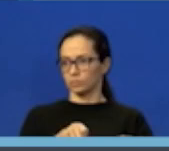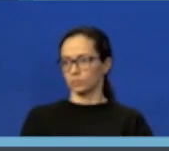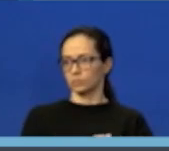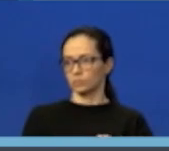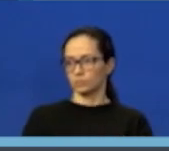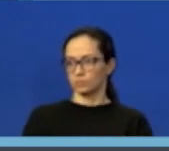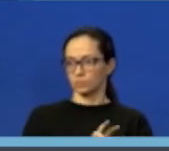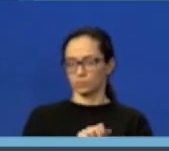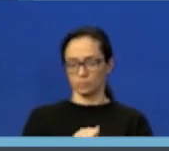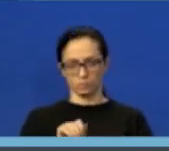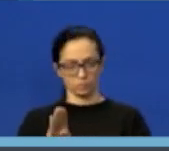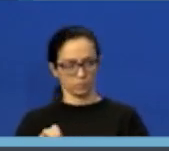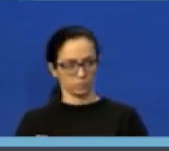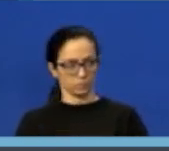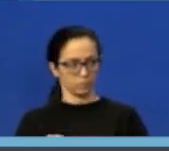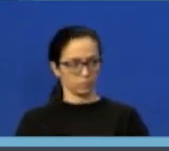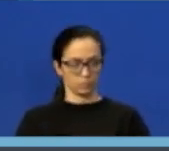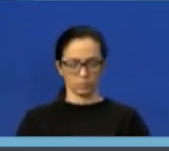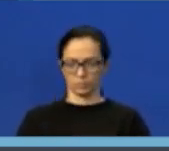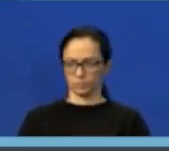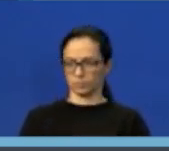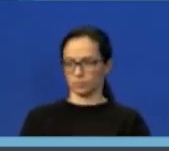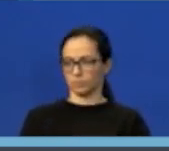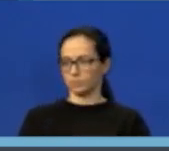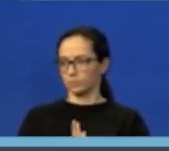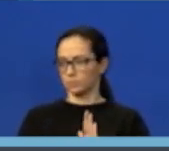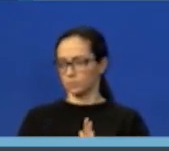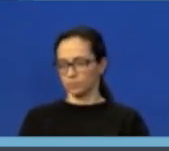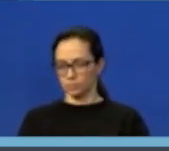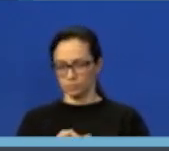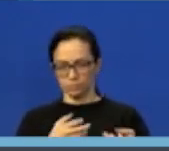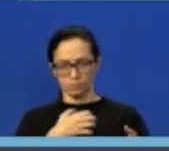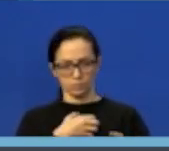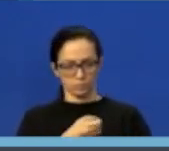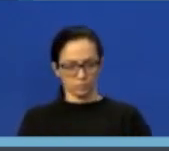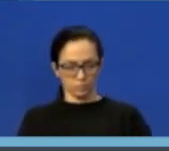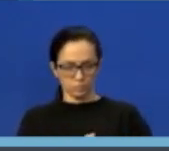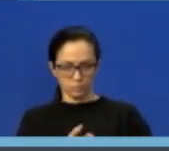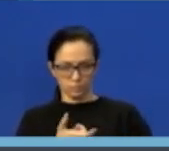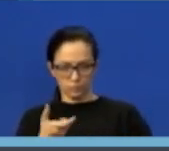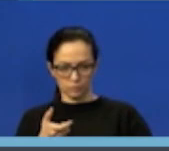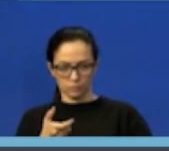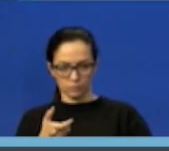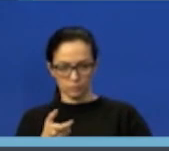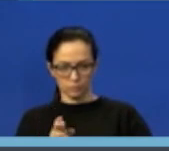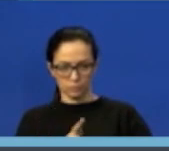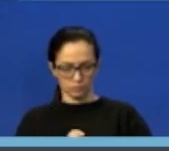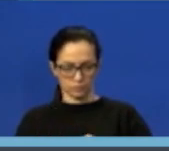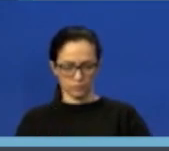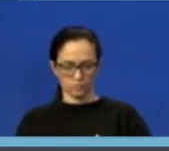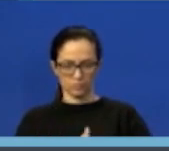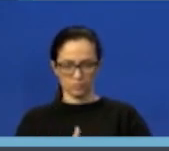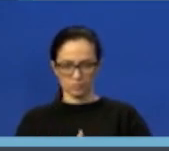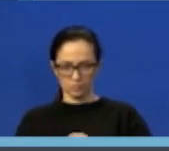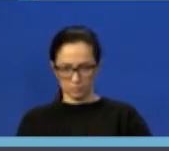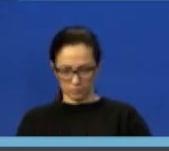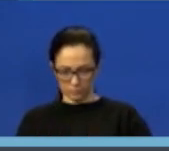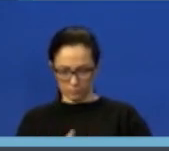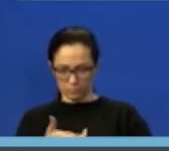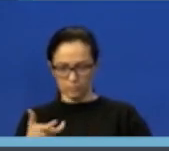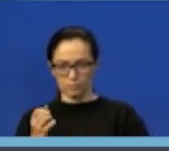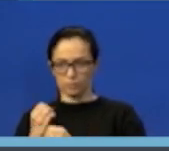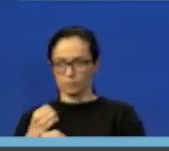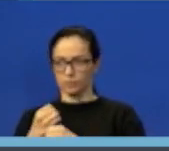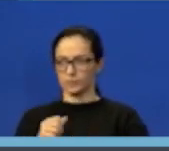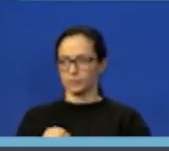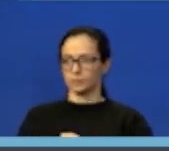cultura tópica, né, ela é feita através do SUAB, que é o método de coleta do material biológico das feridas, que é um outro tipo de